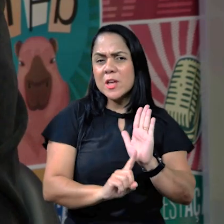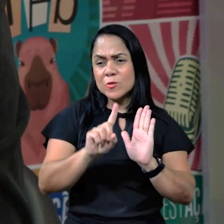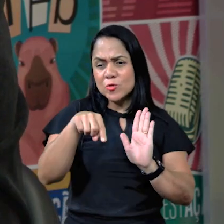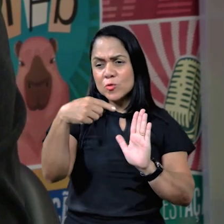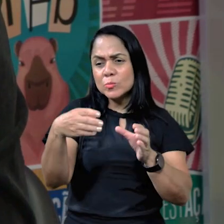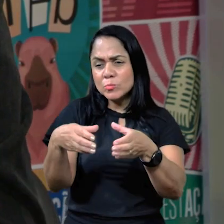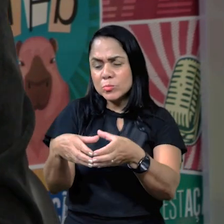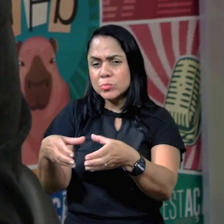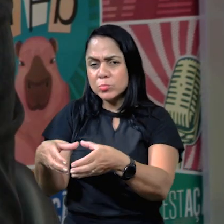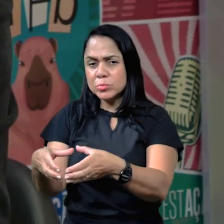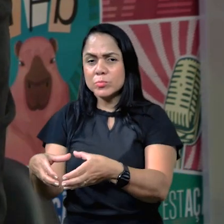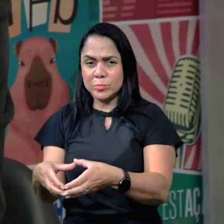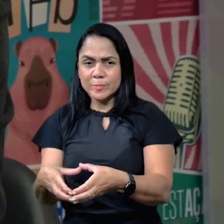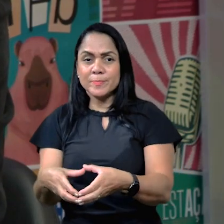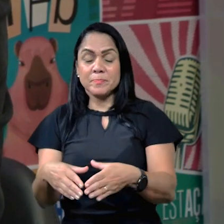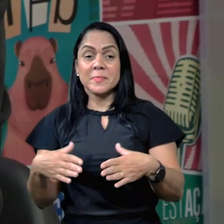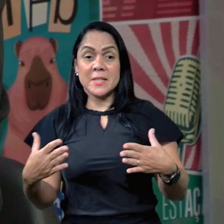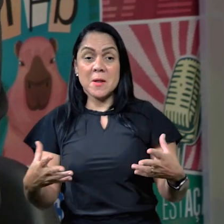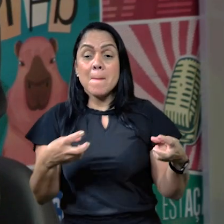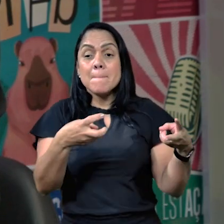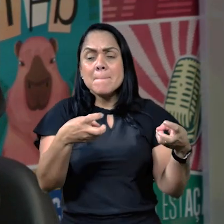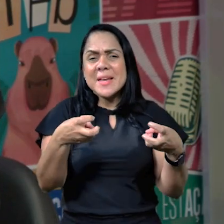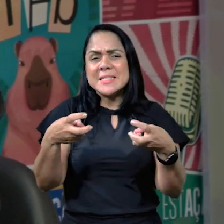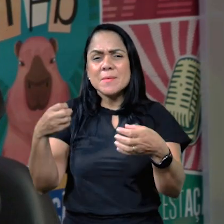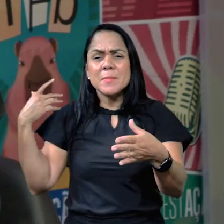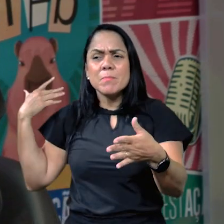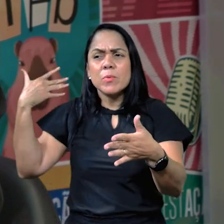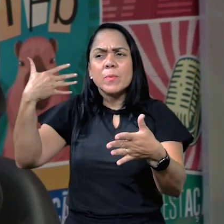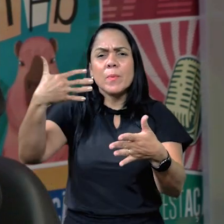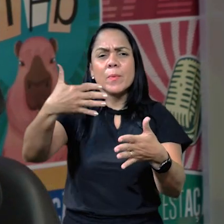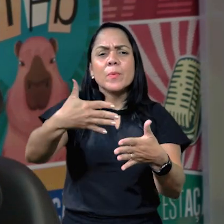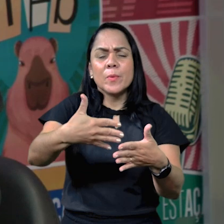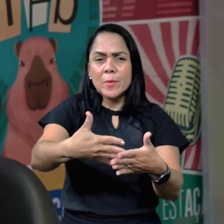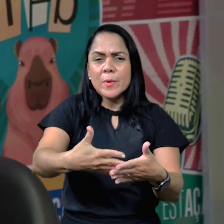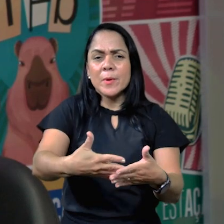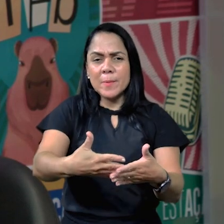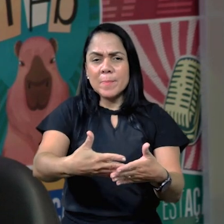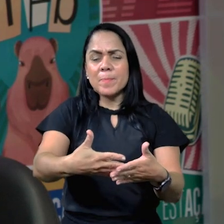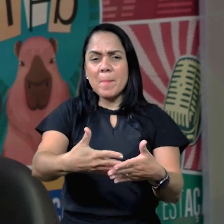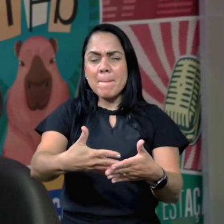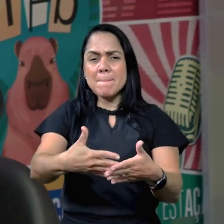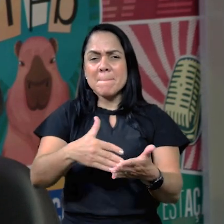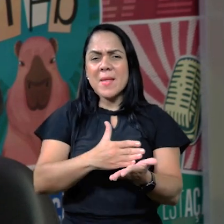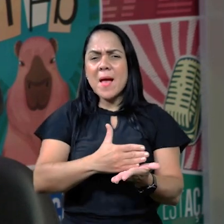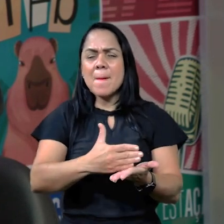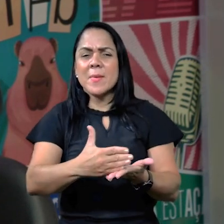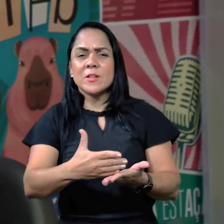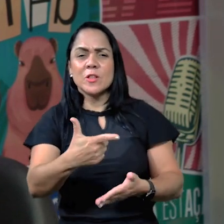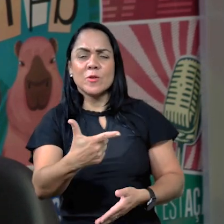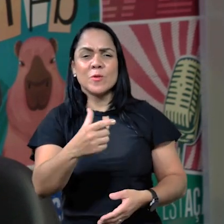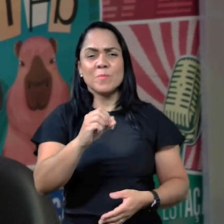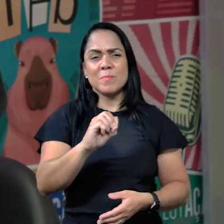grupos. Então, a gente percebeu nos últimos anos, especialmente ali a partir de